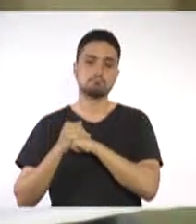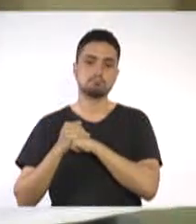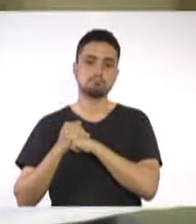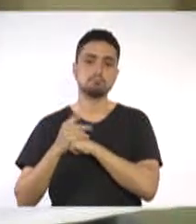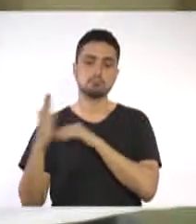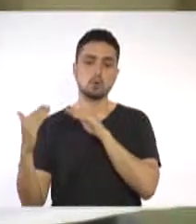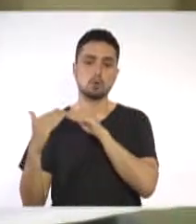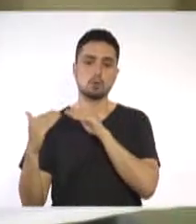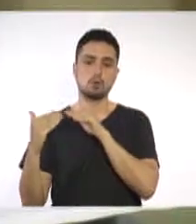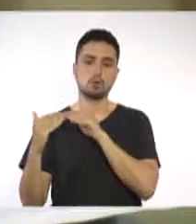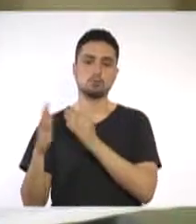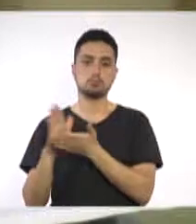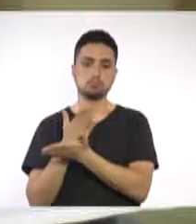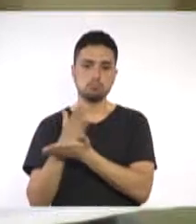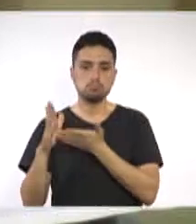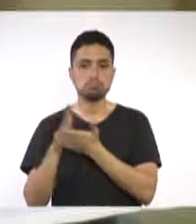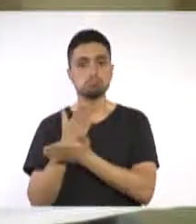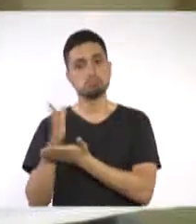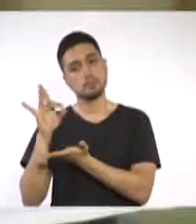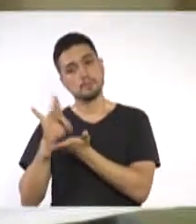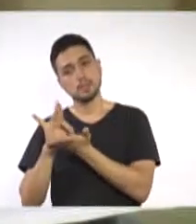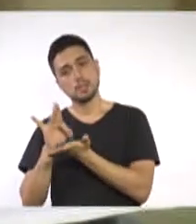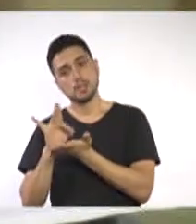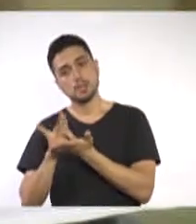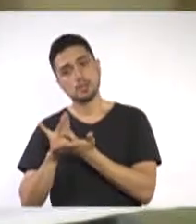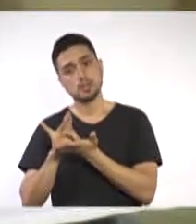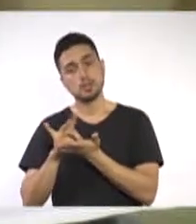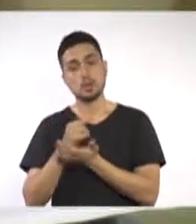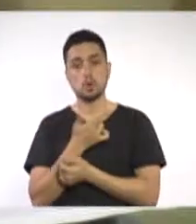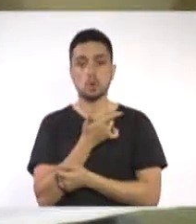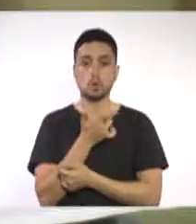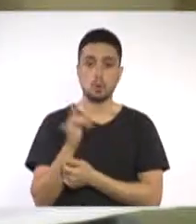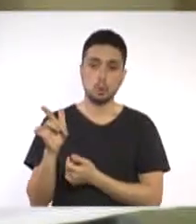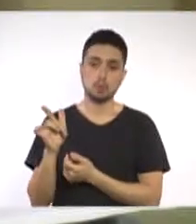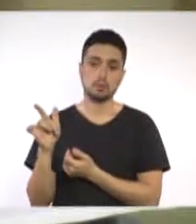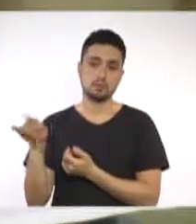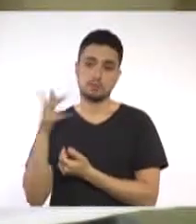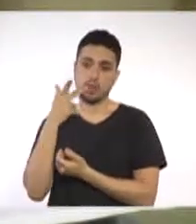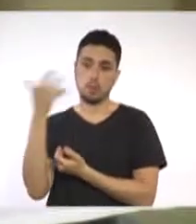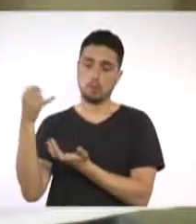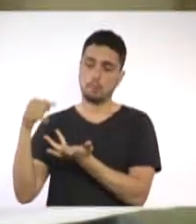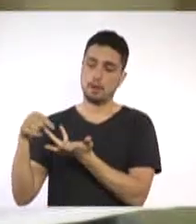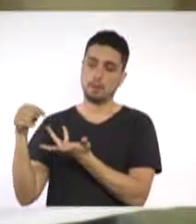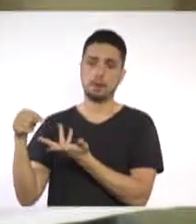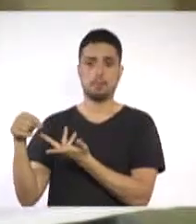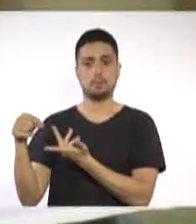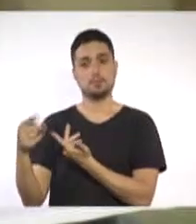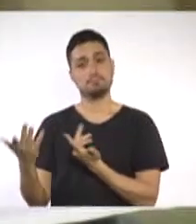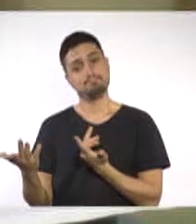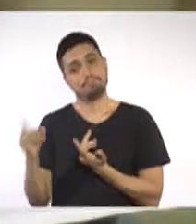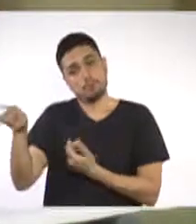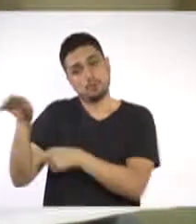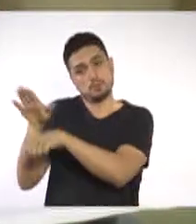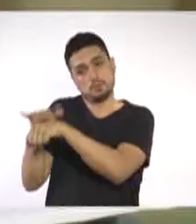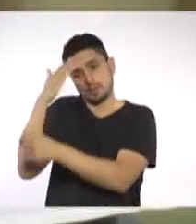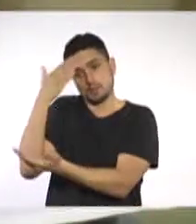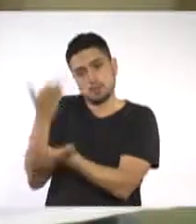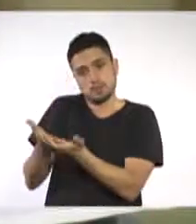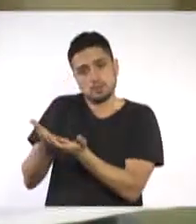verdadeiras e outras de premissas que o senhor acredita que também